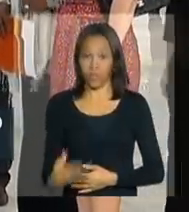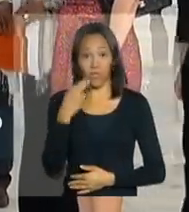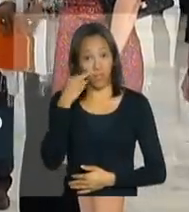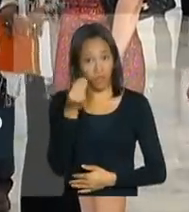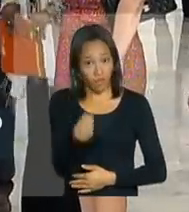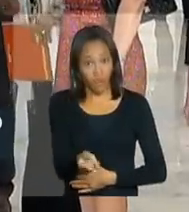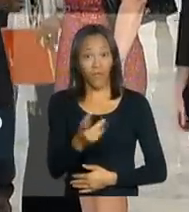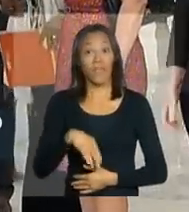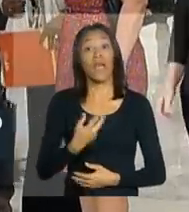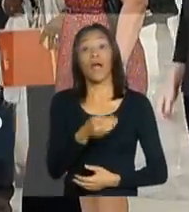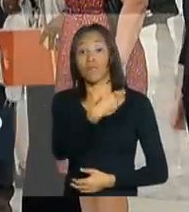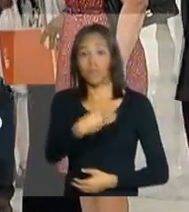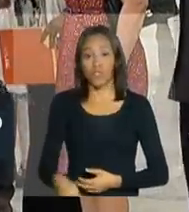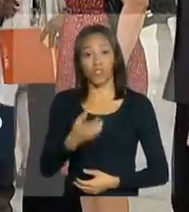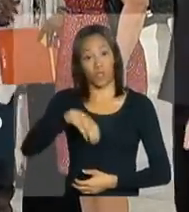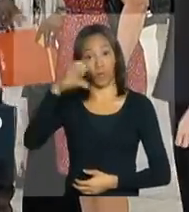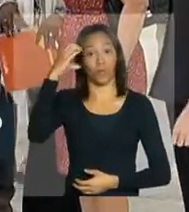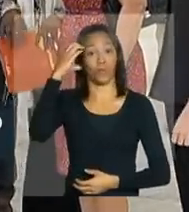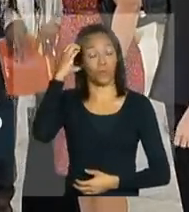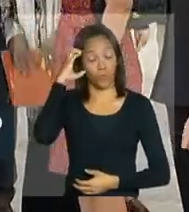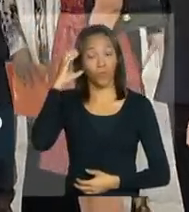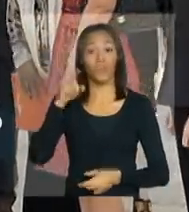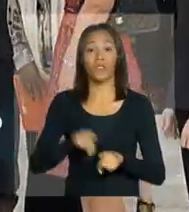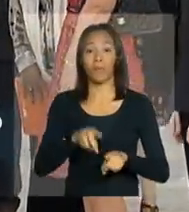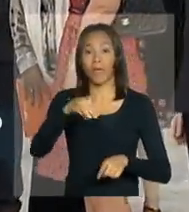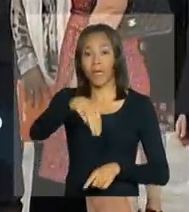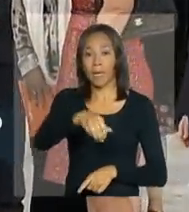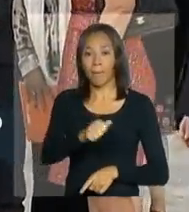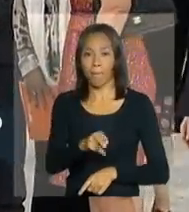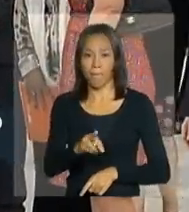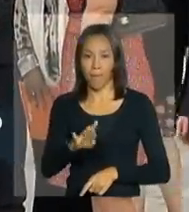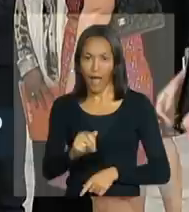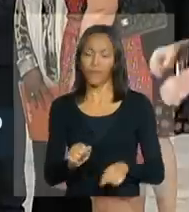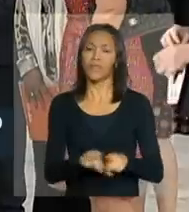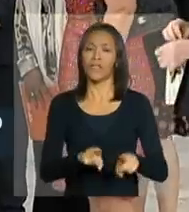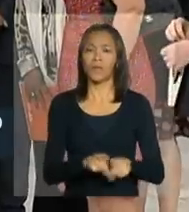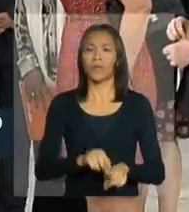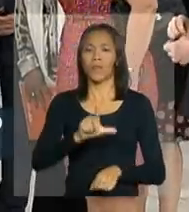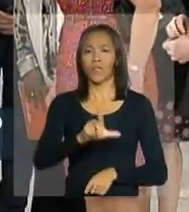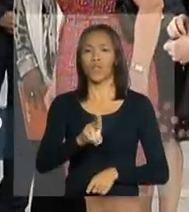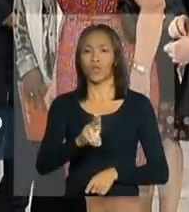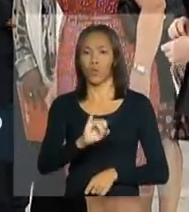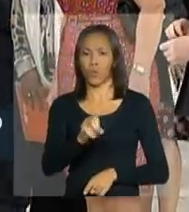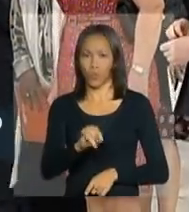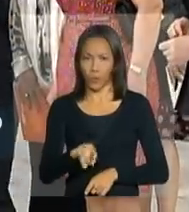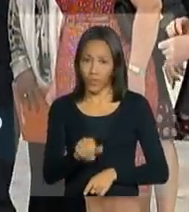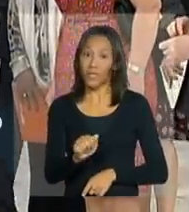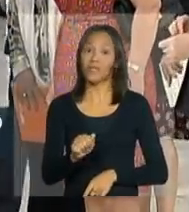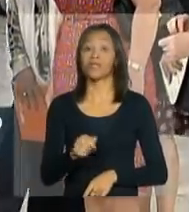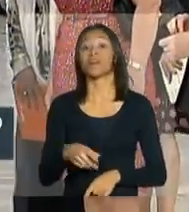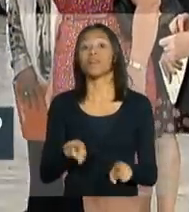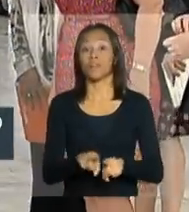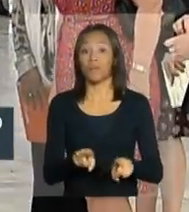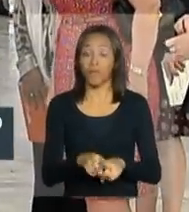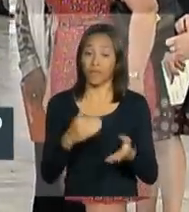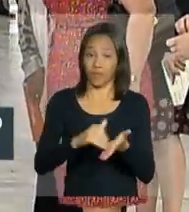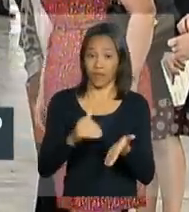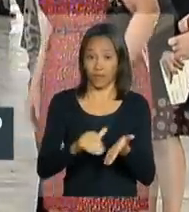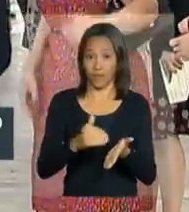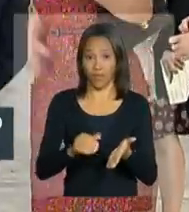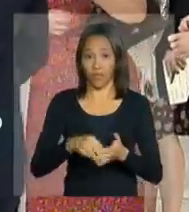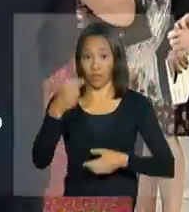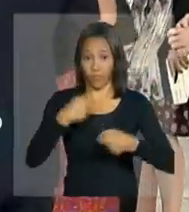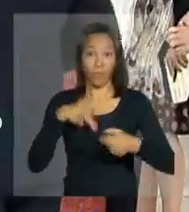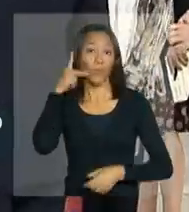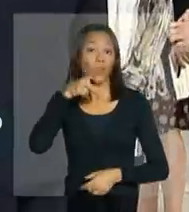ministra da cultura Marta suplici a ministra Luísa bairros da secretaria de políticas de promoção da Igualdade racial o